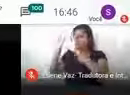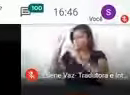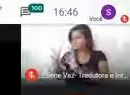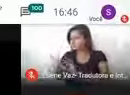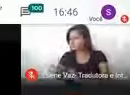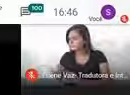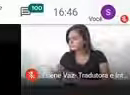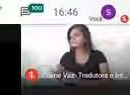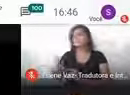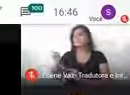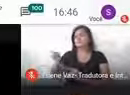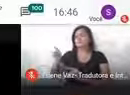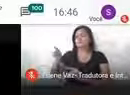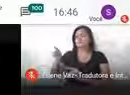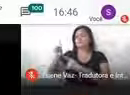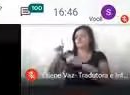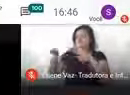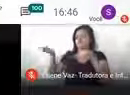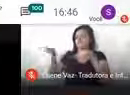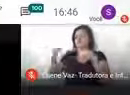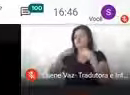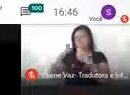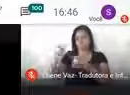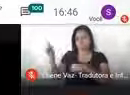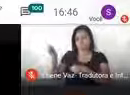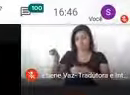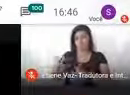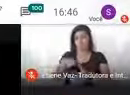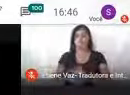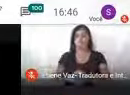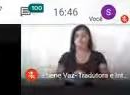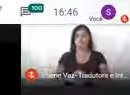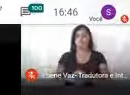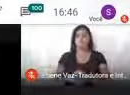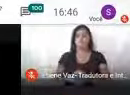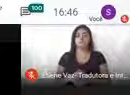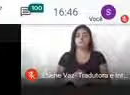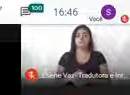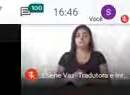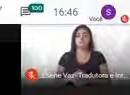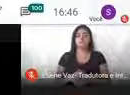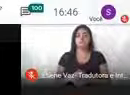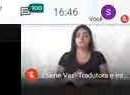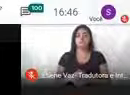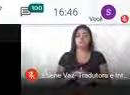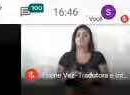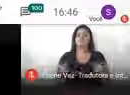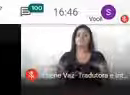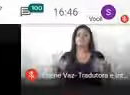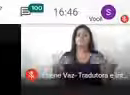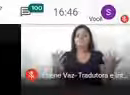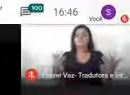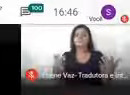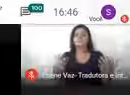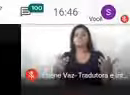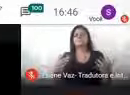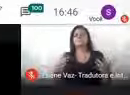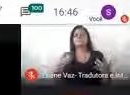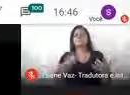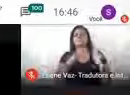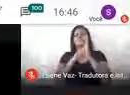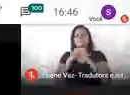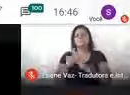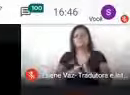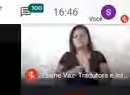remetem justamente às etnias envolvidas nesse projeto. Então, no momento, nós fizemos pesquisa em